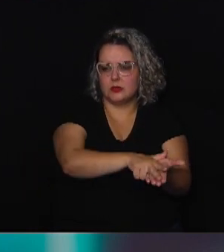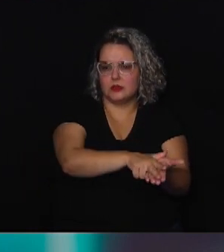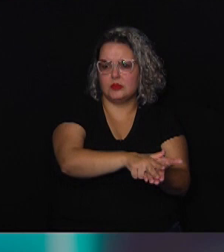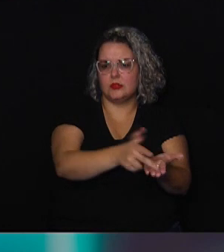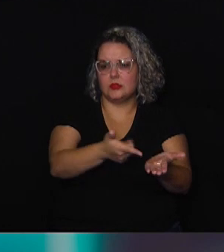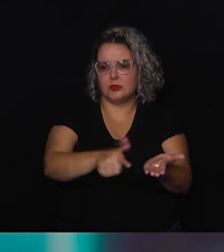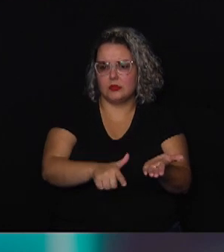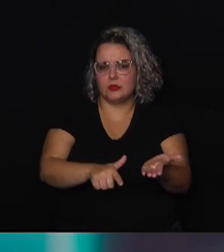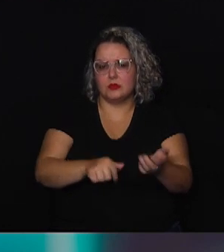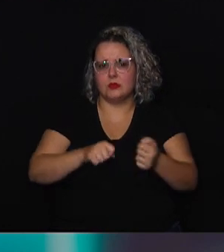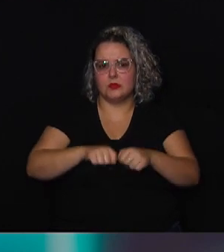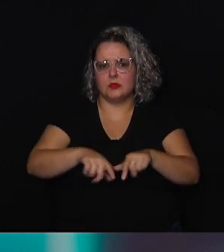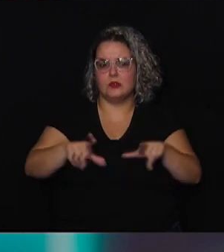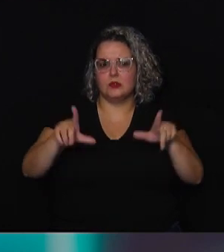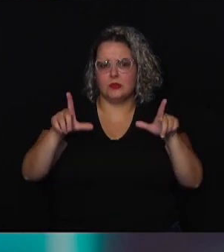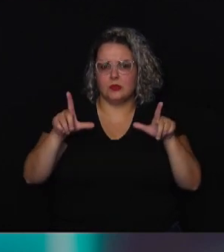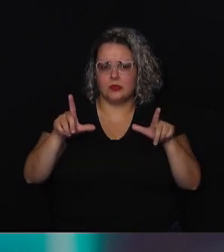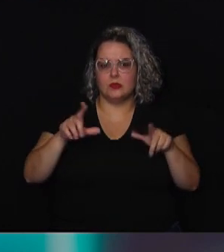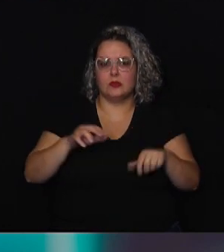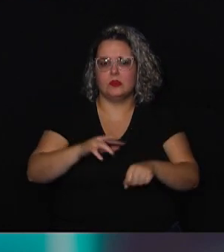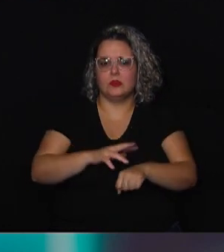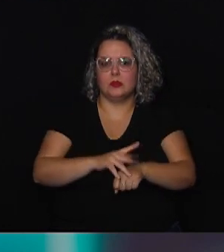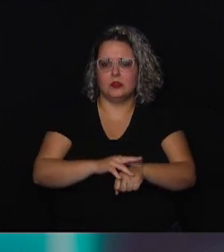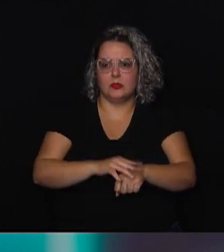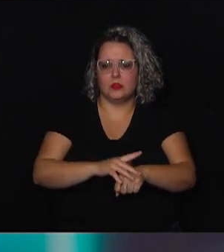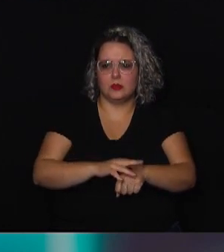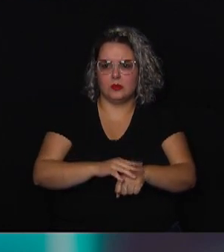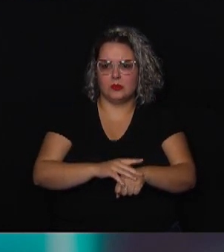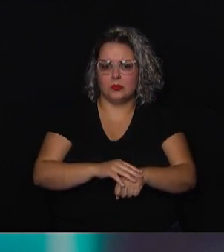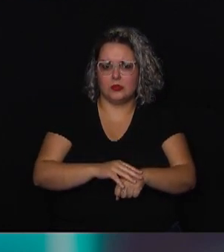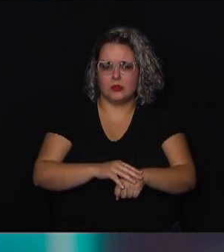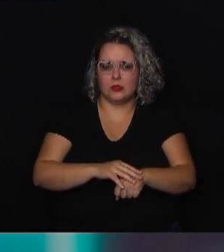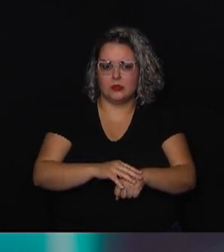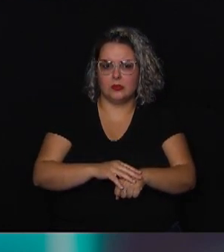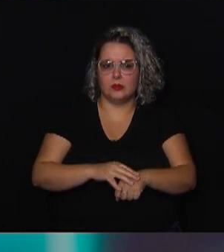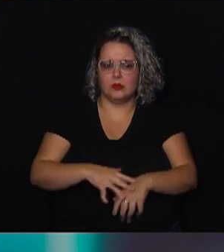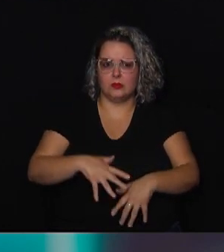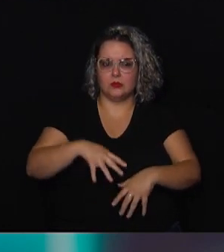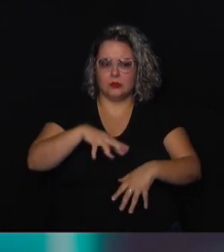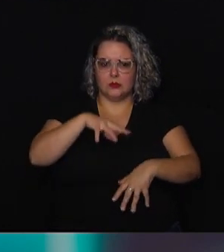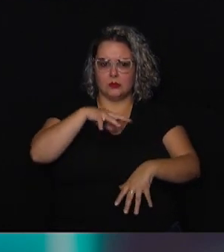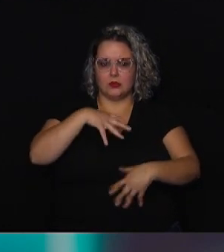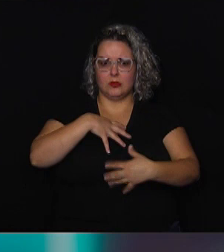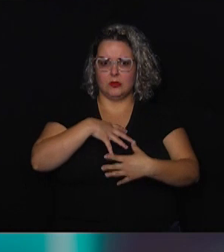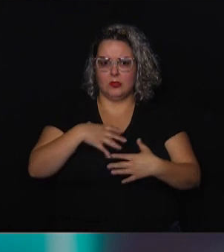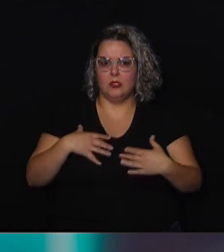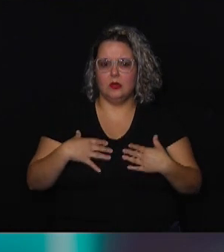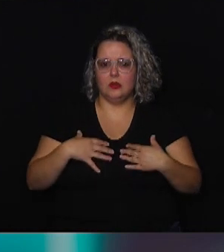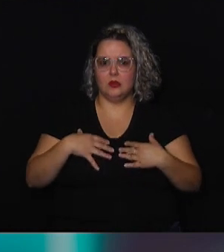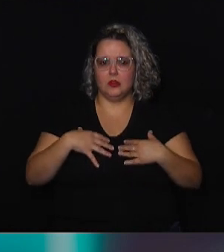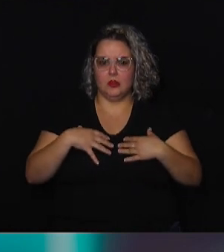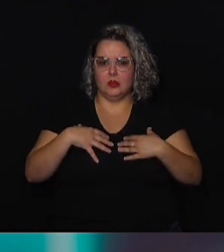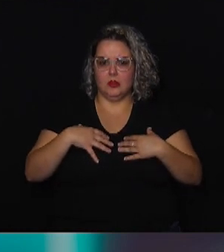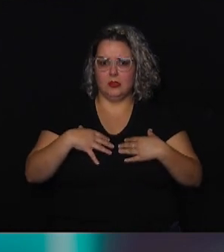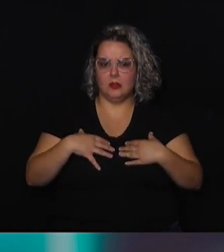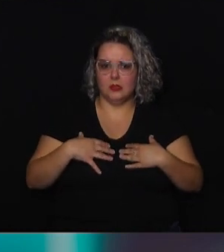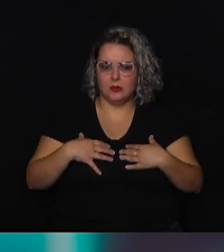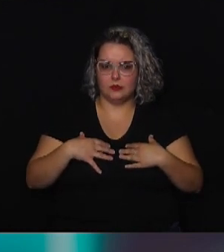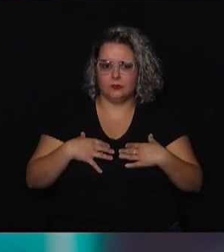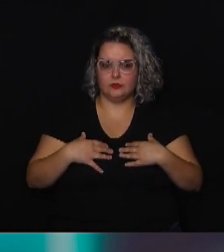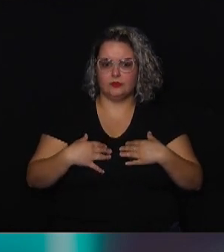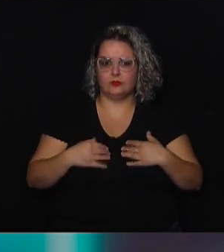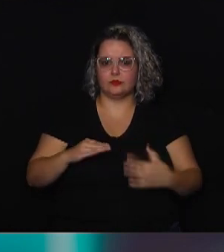eu destaco as doenças do aparelho circulatório, respiratório e digestivo, mas a principal causa